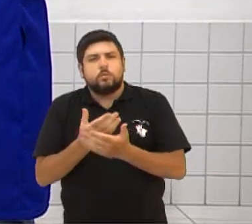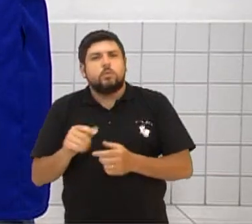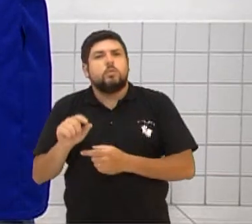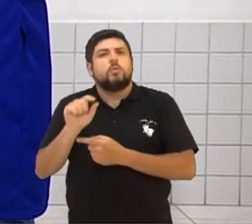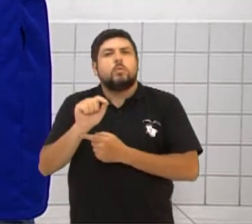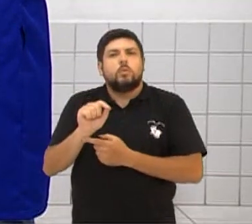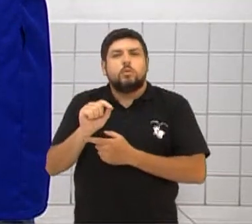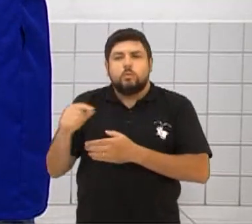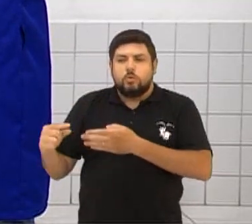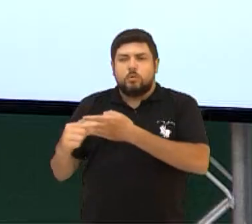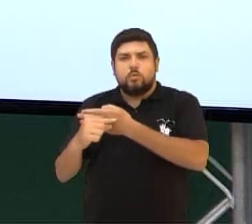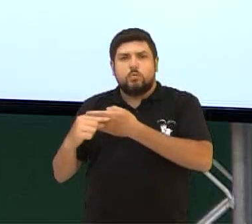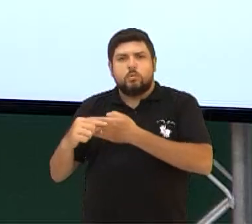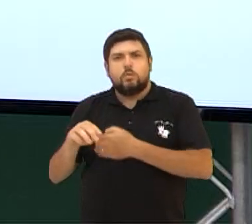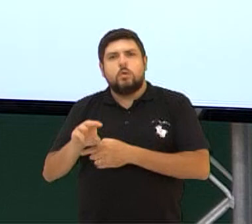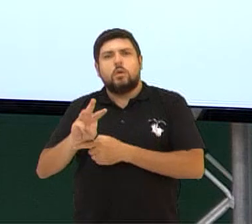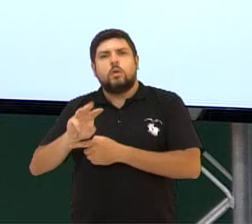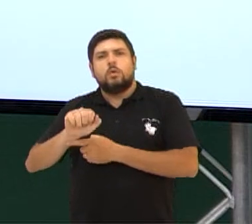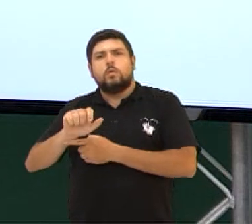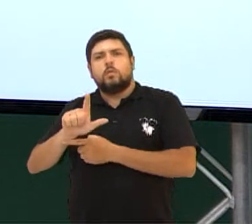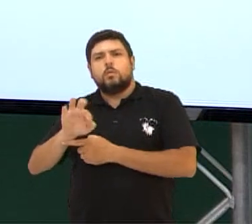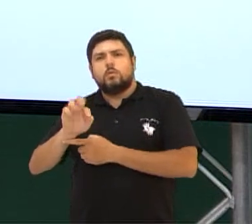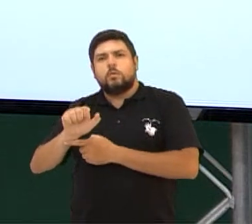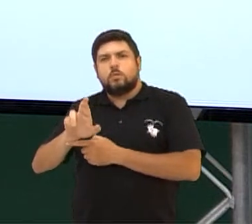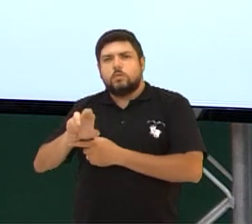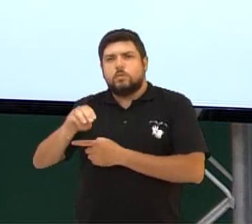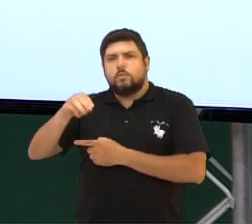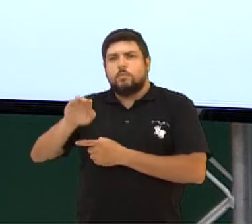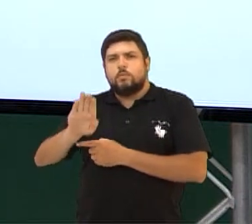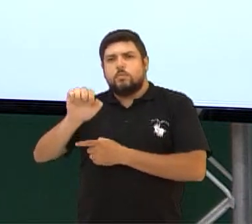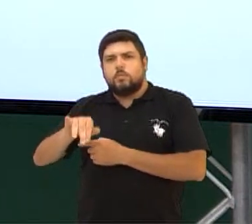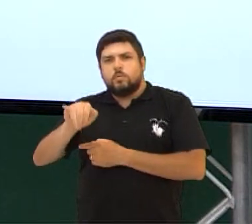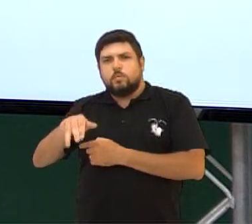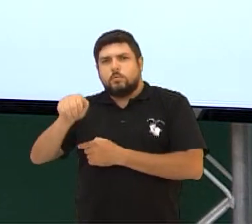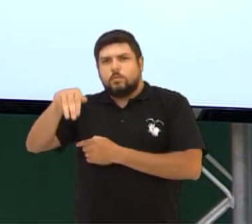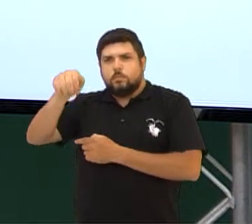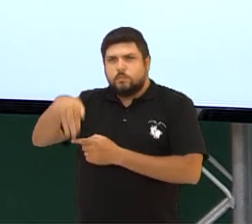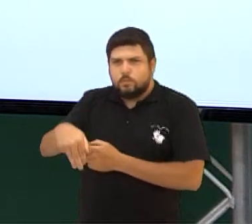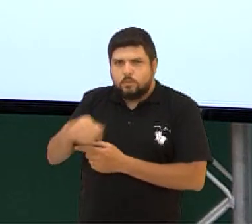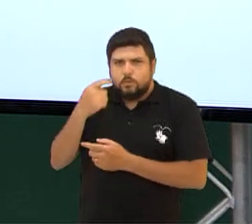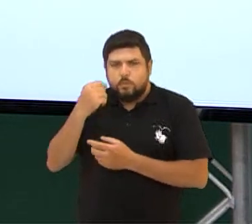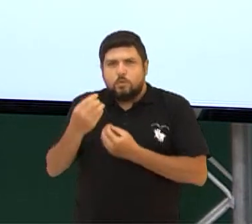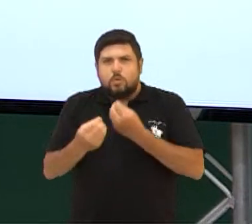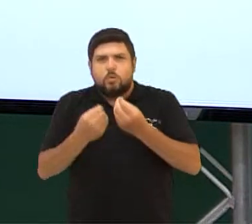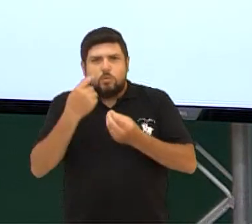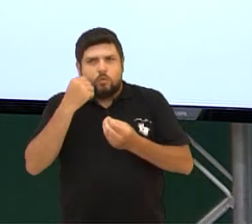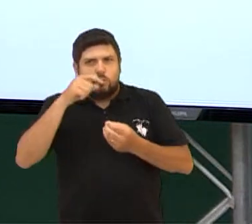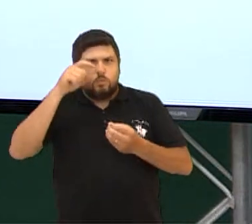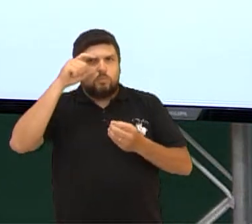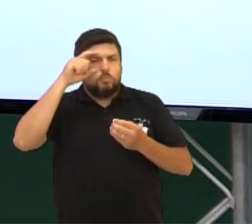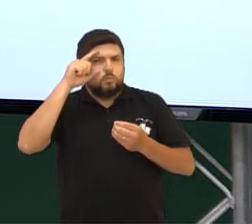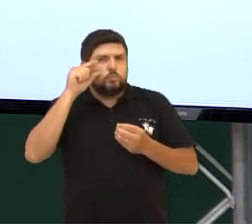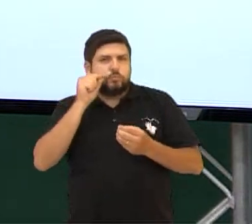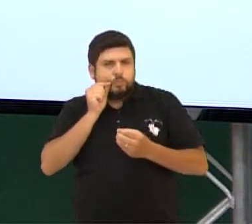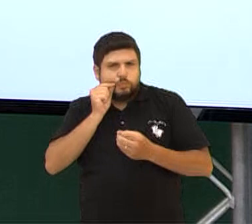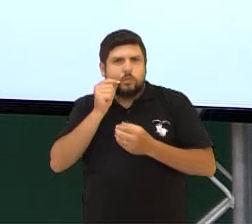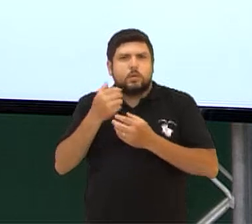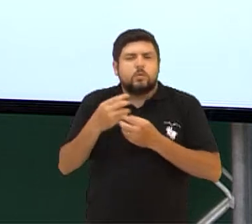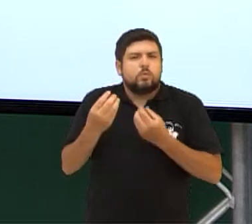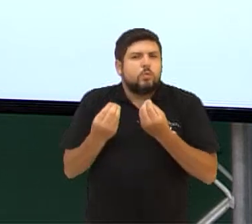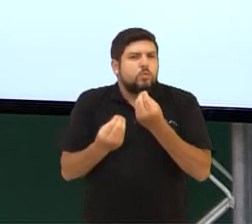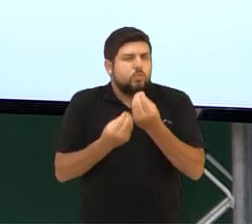o autor Walter Benjamin, certo? O Walter Benjamin, ele teve pessoalmente as seguintes